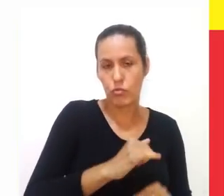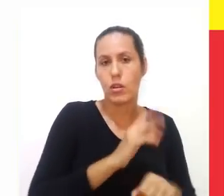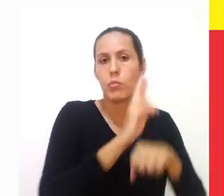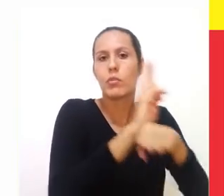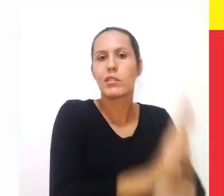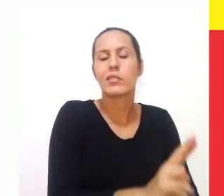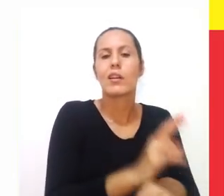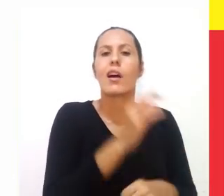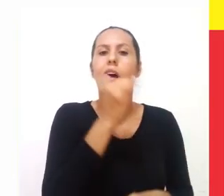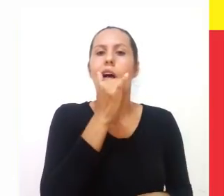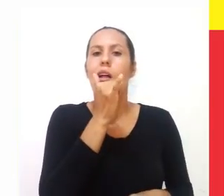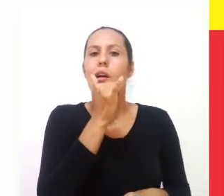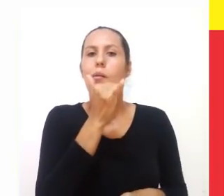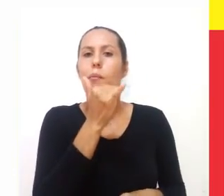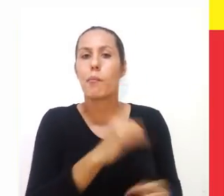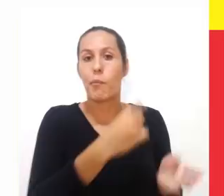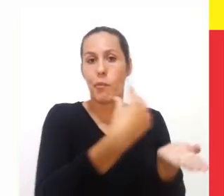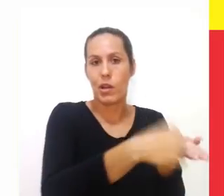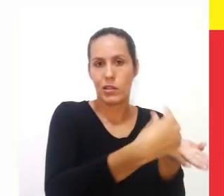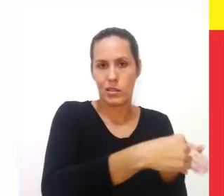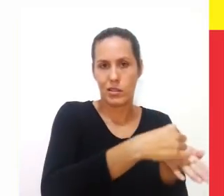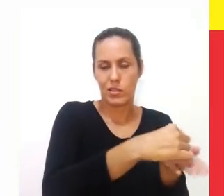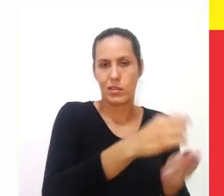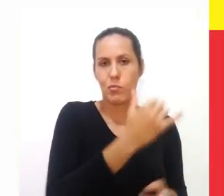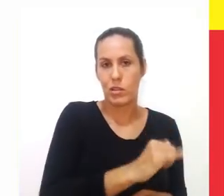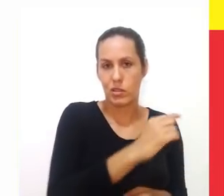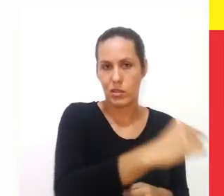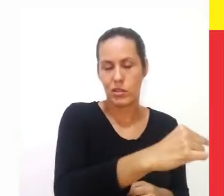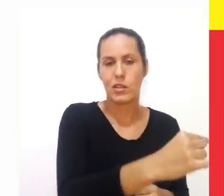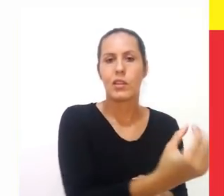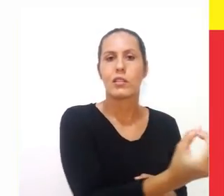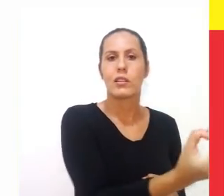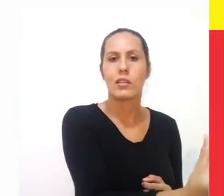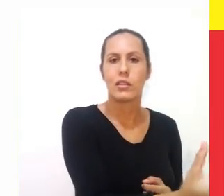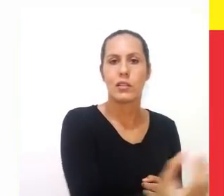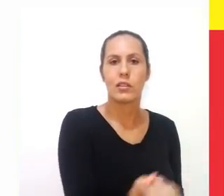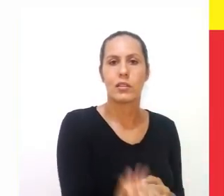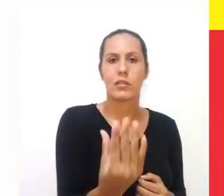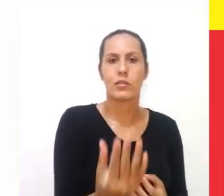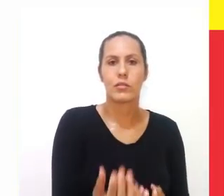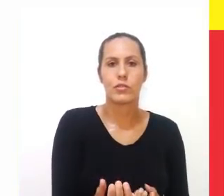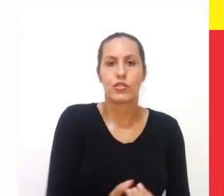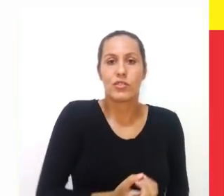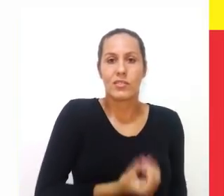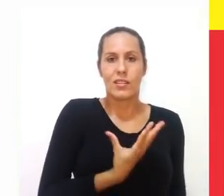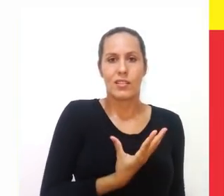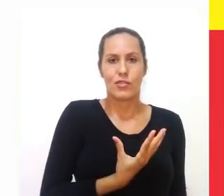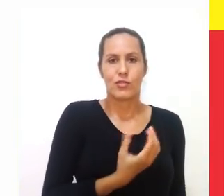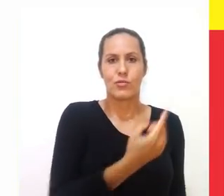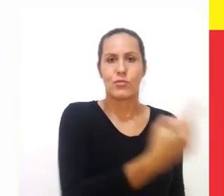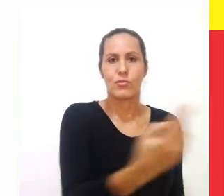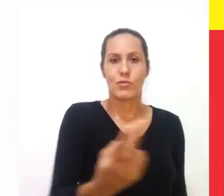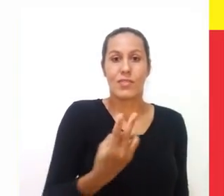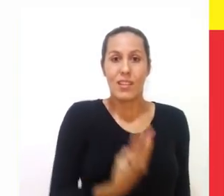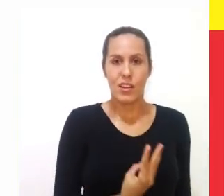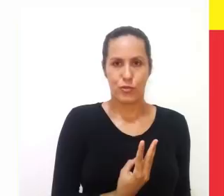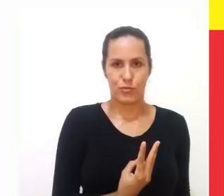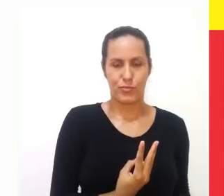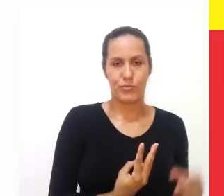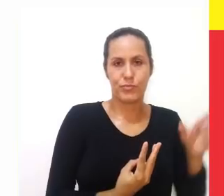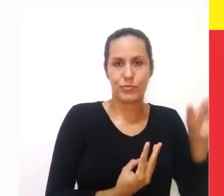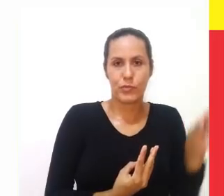pela bateria, certo? E tenho 3 lâmpadas, elas estão uma após outra. Quando eu tenho um